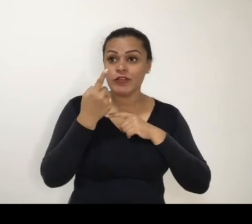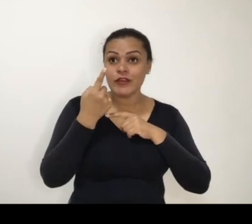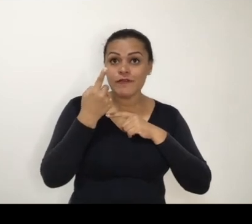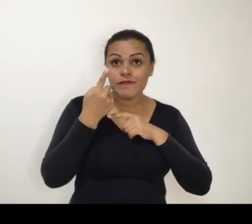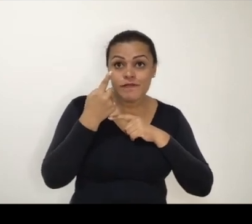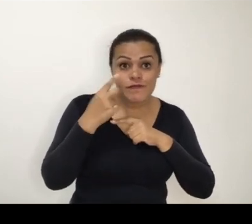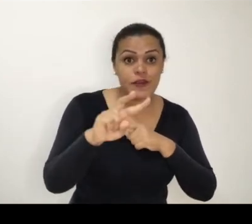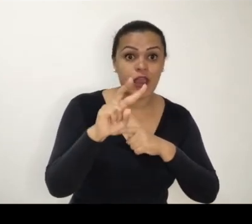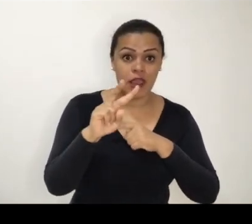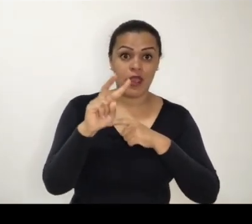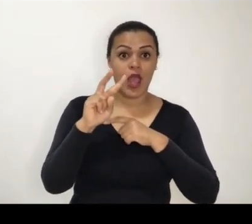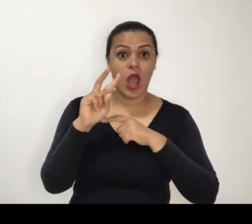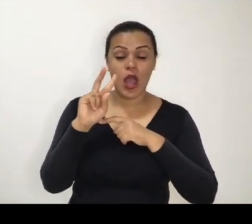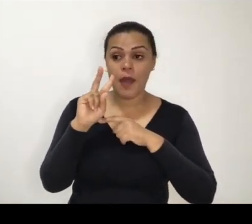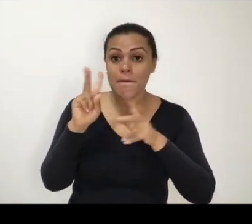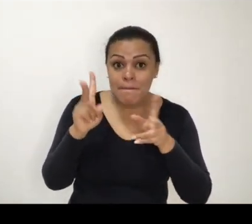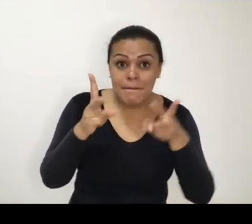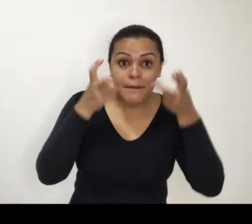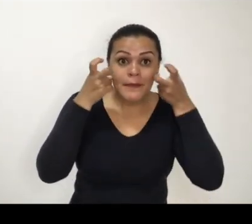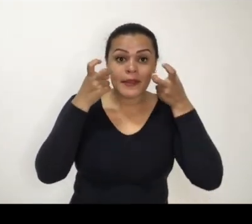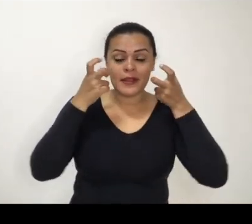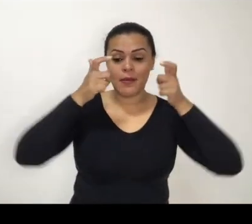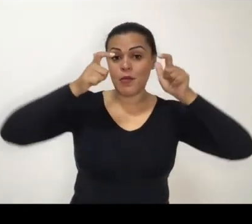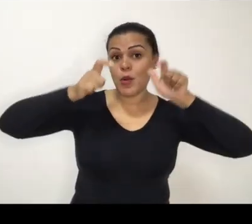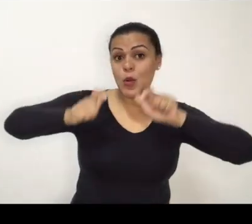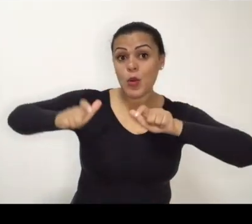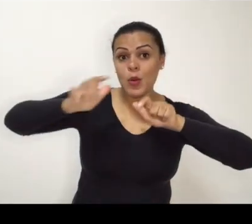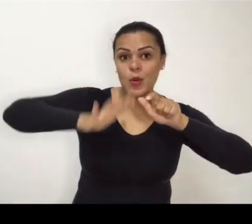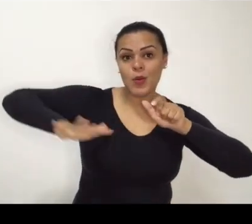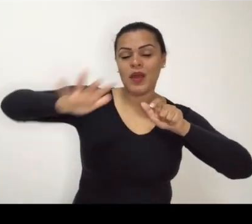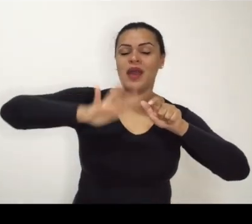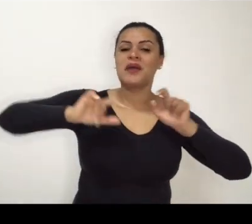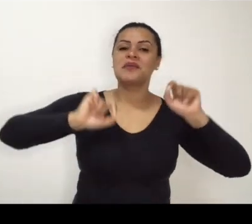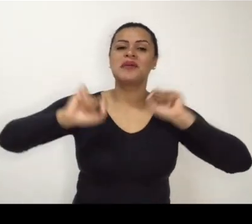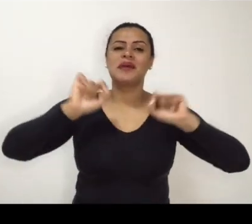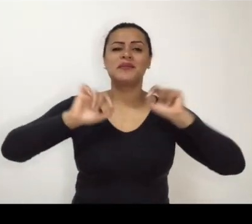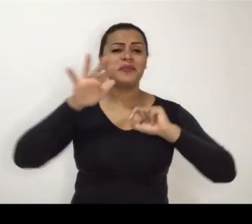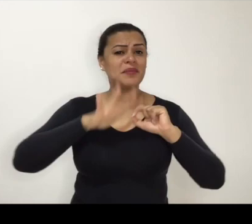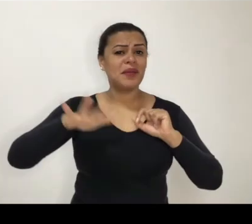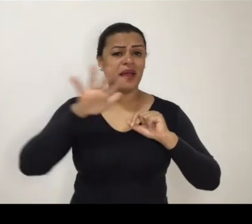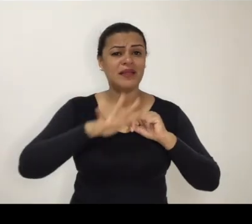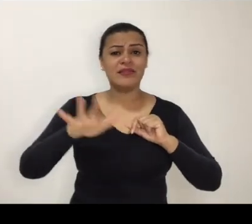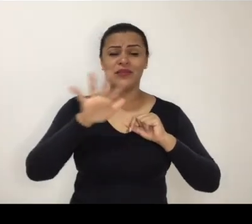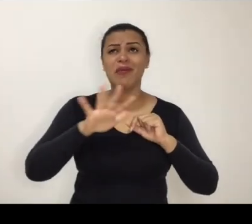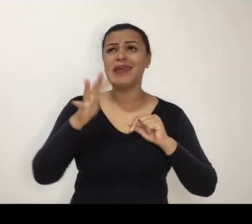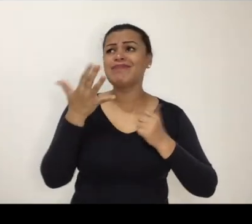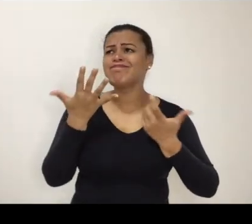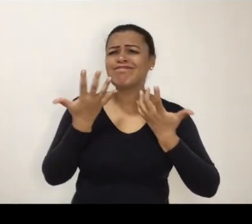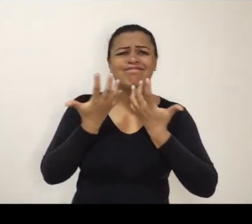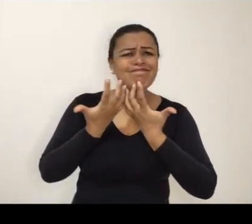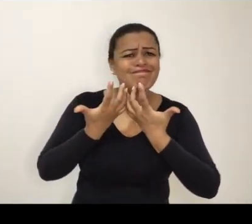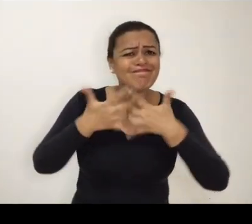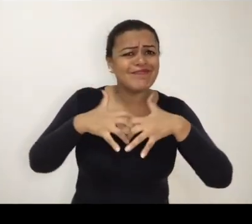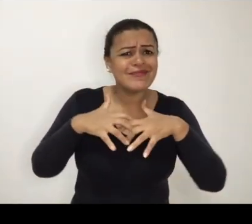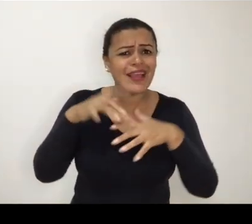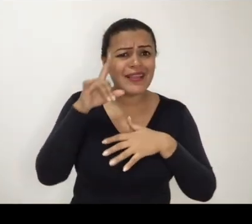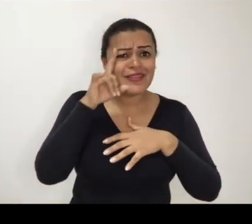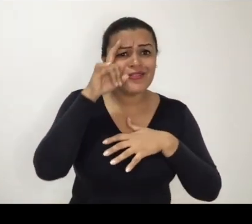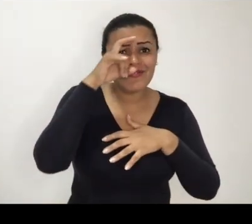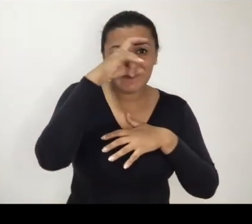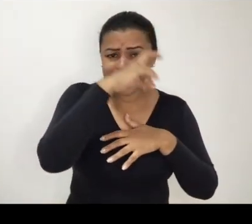um lugar um espaço que você não compreende quase nada de funcionamento, de lei, né?